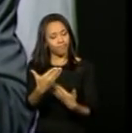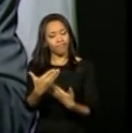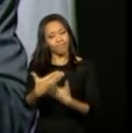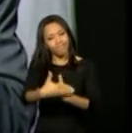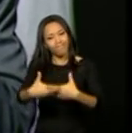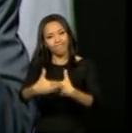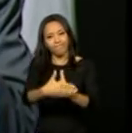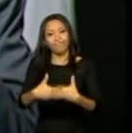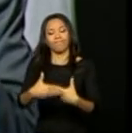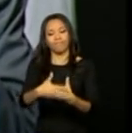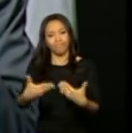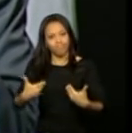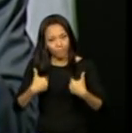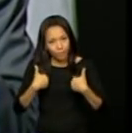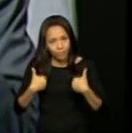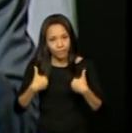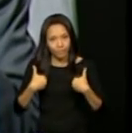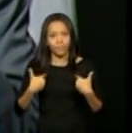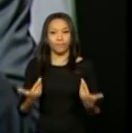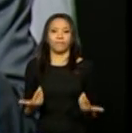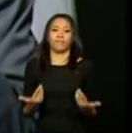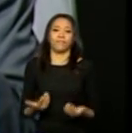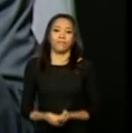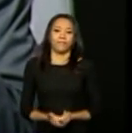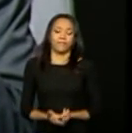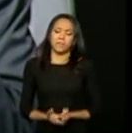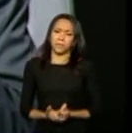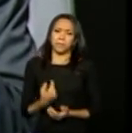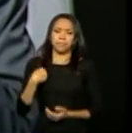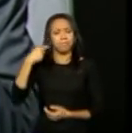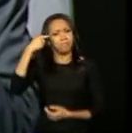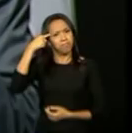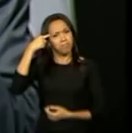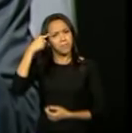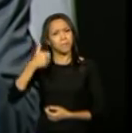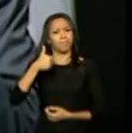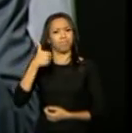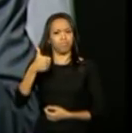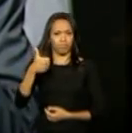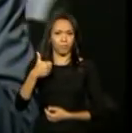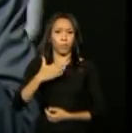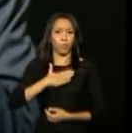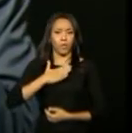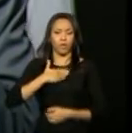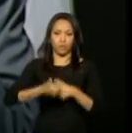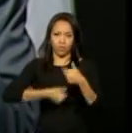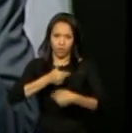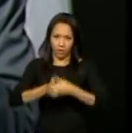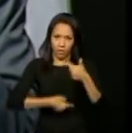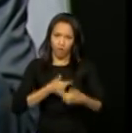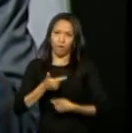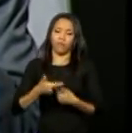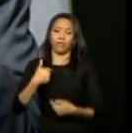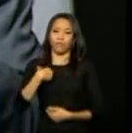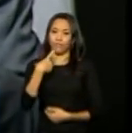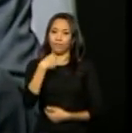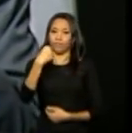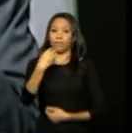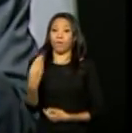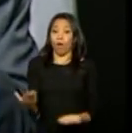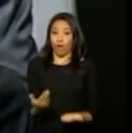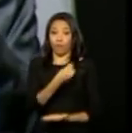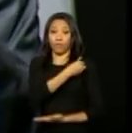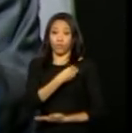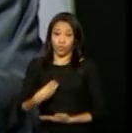essa manifestação de expectativa positiva no meu trabalho como ministro. É evidente que isso